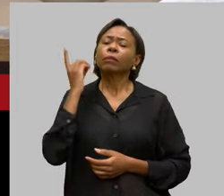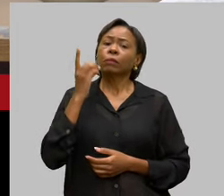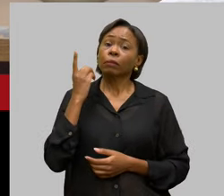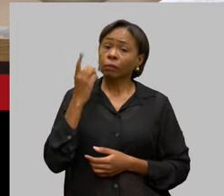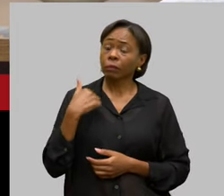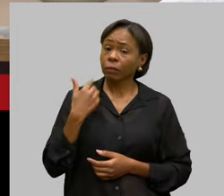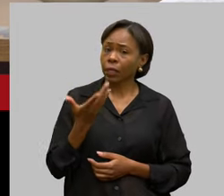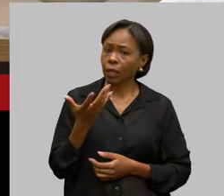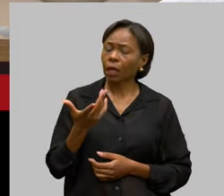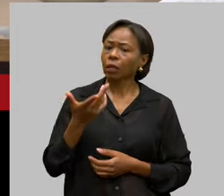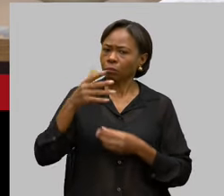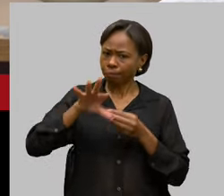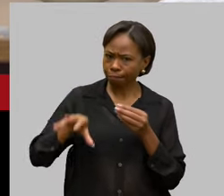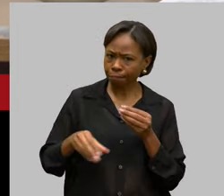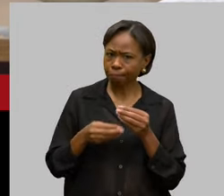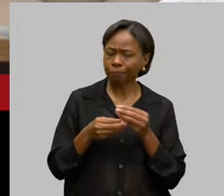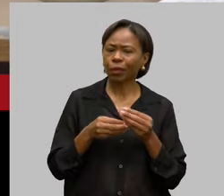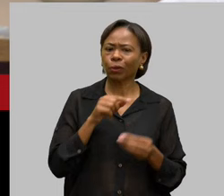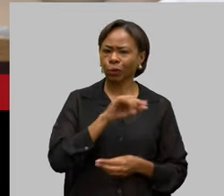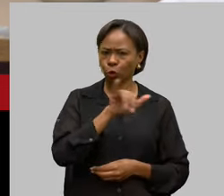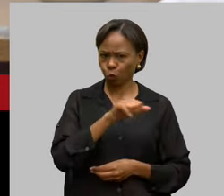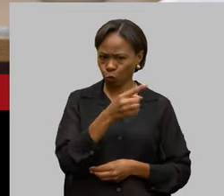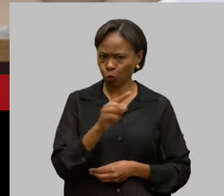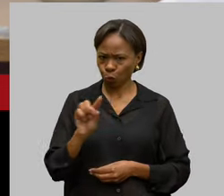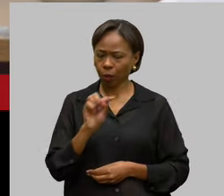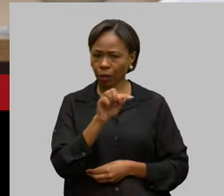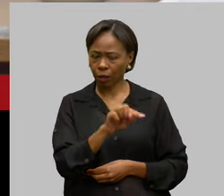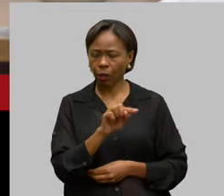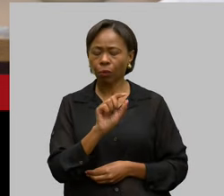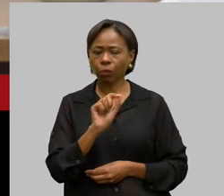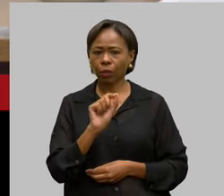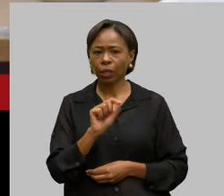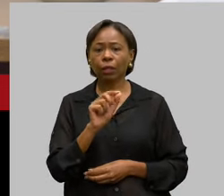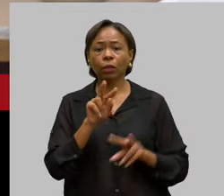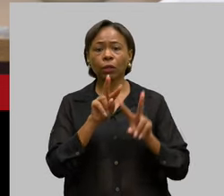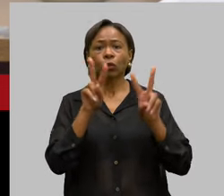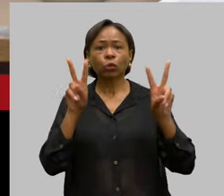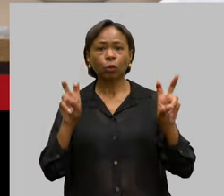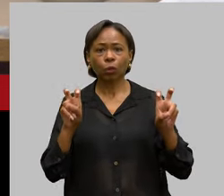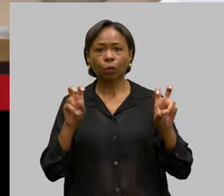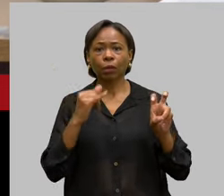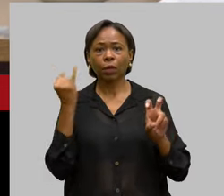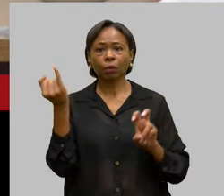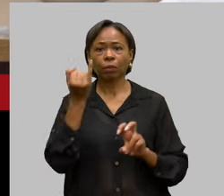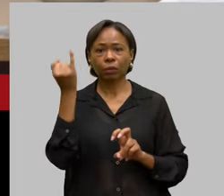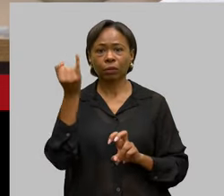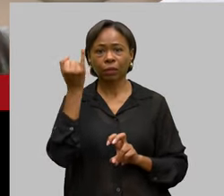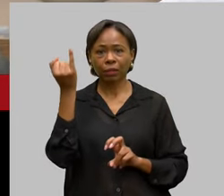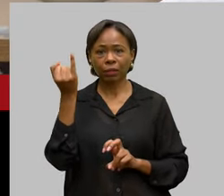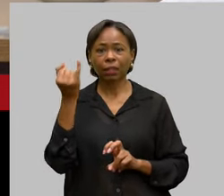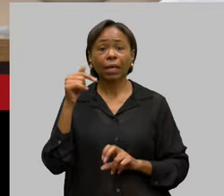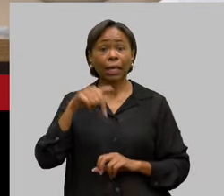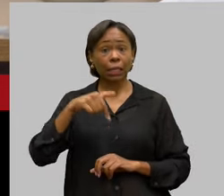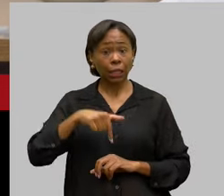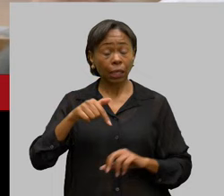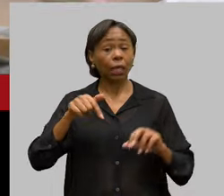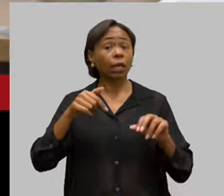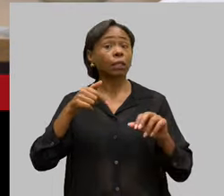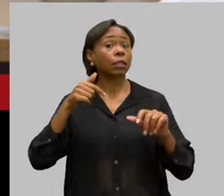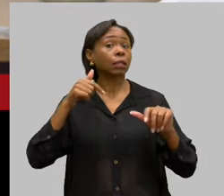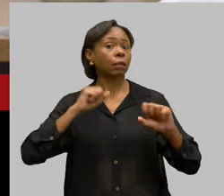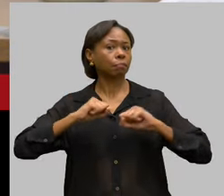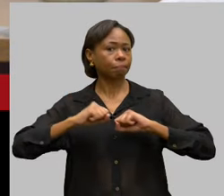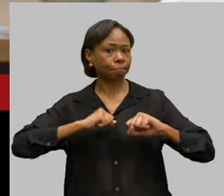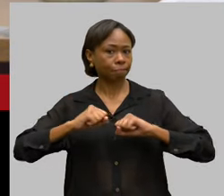palavra do João aqui naquilo que ele diz respeito a a essa importância a importância desse evento e não só do evento como a